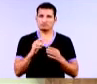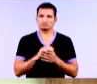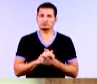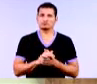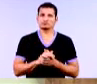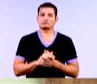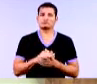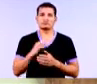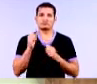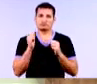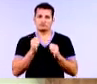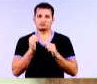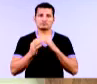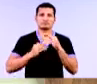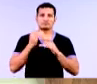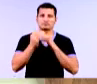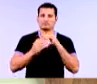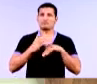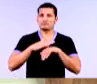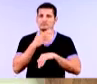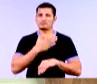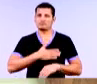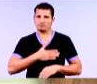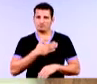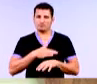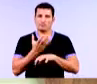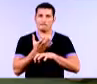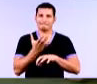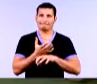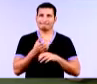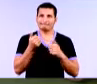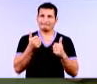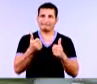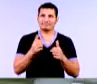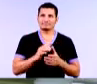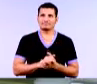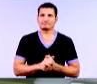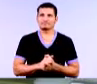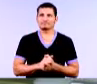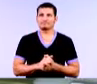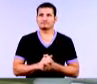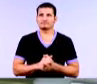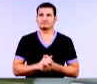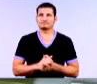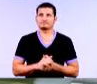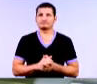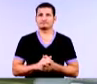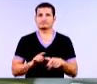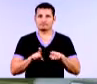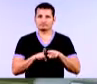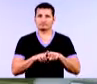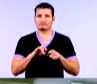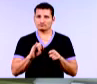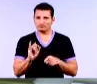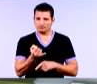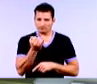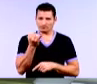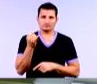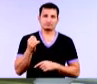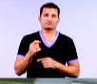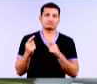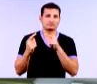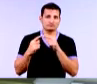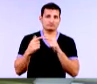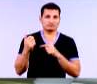poder desenvolver mais tranquilamente a disciplina, beleza? Então... Bom, gente, e também aproveitando o que o professor Alisson falou, vocês